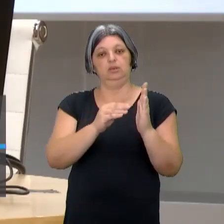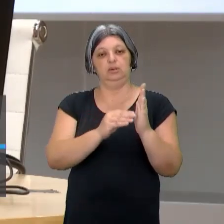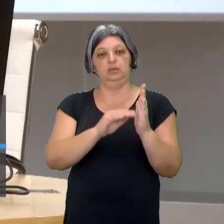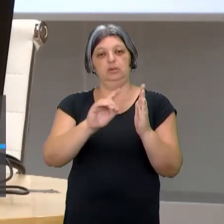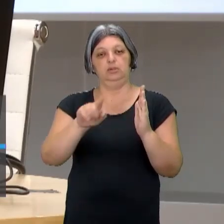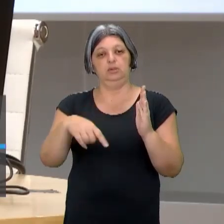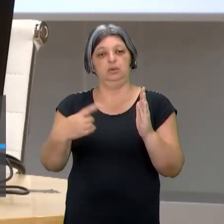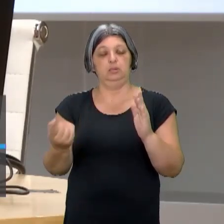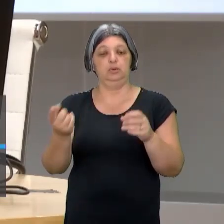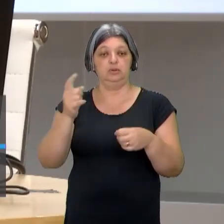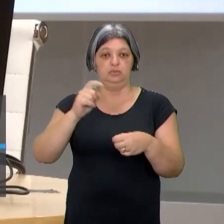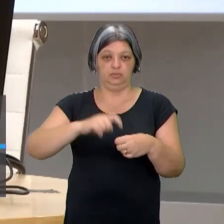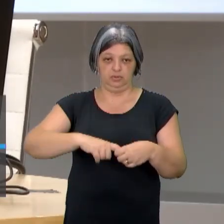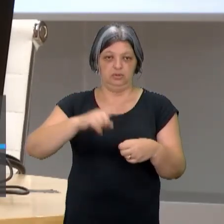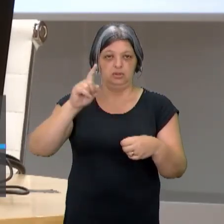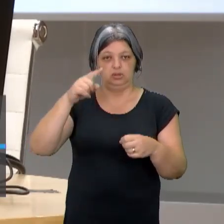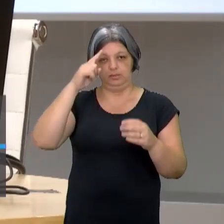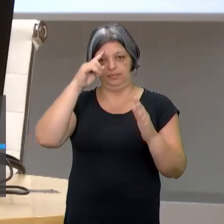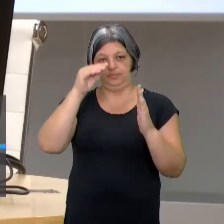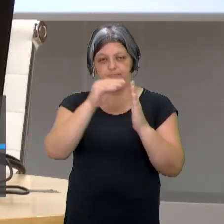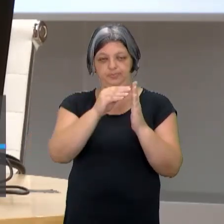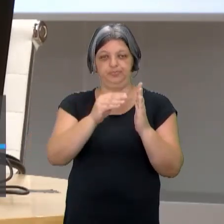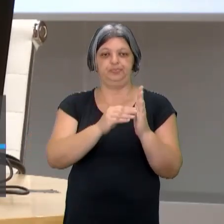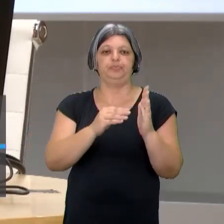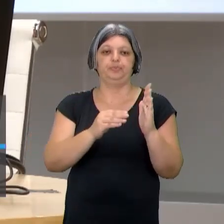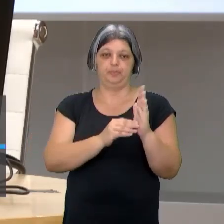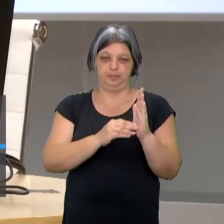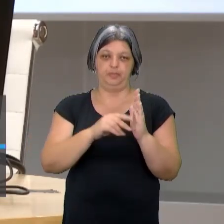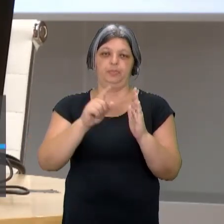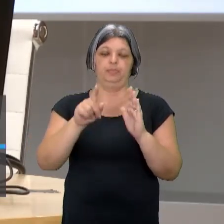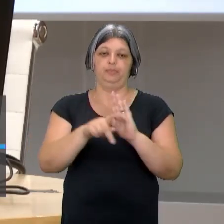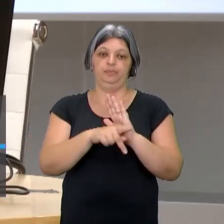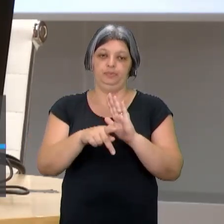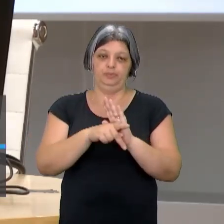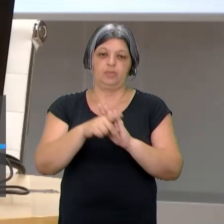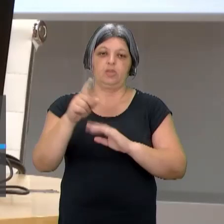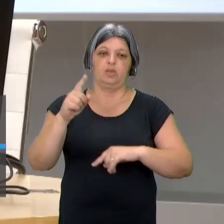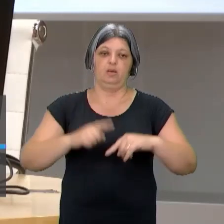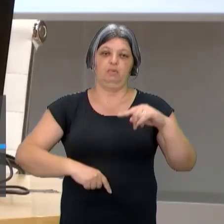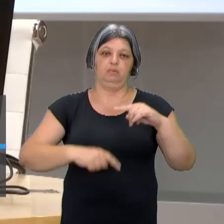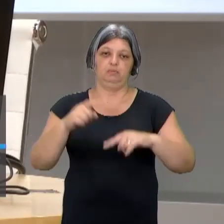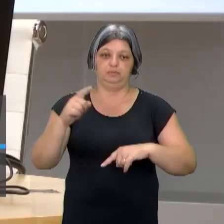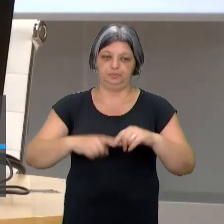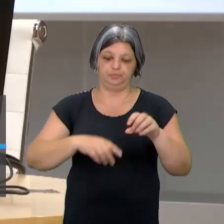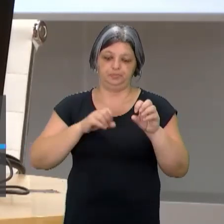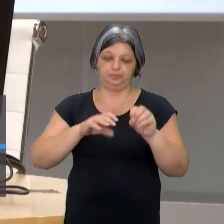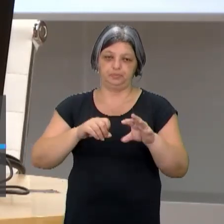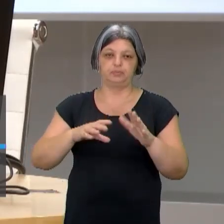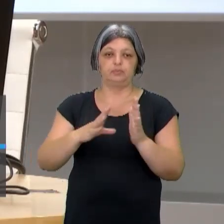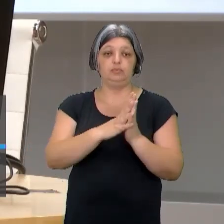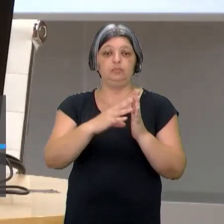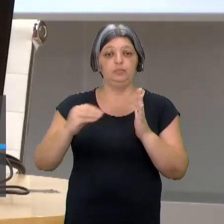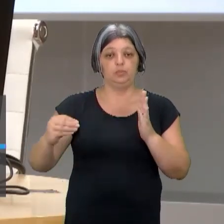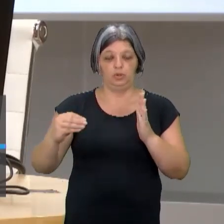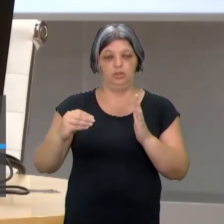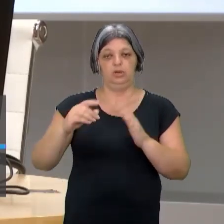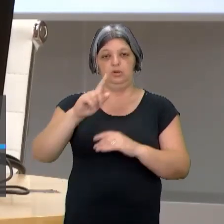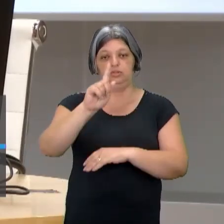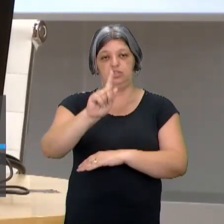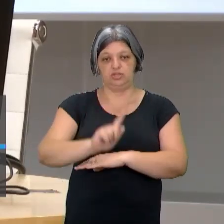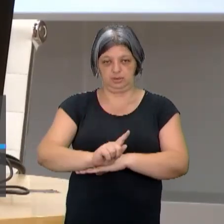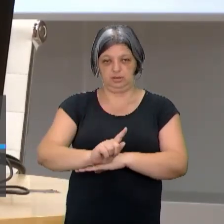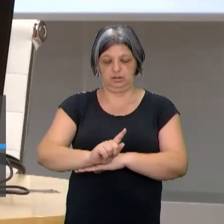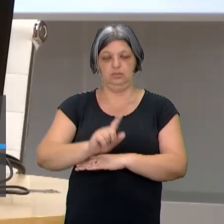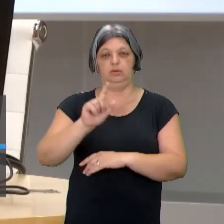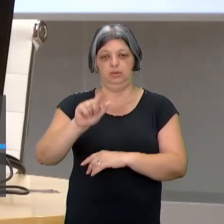que a agenda, ela é um dos instrumentos de gestão. Ontem a gente viu o modelo de gestão, né, as premissas dele, e a agenda